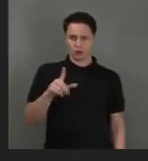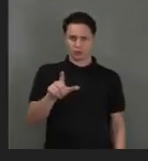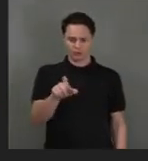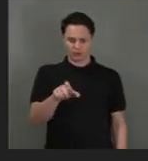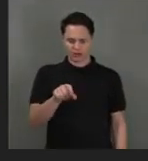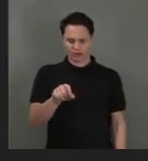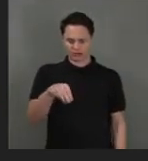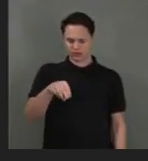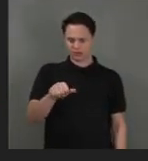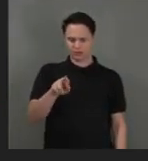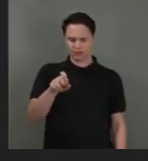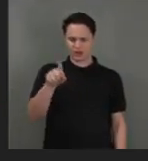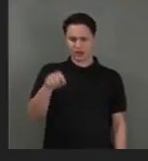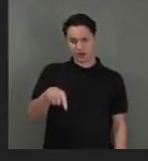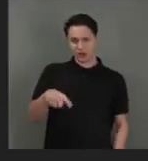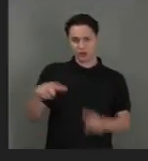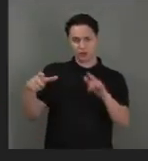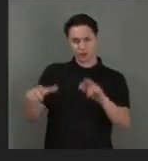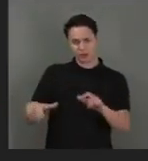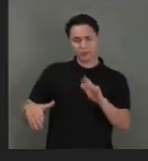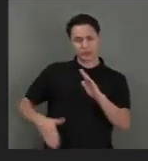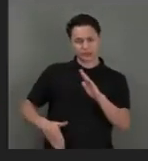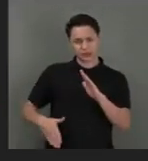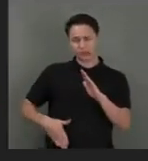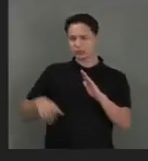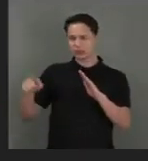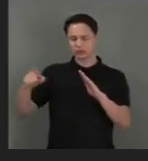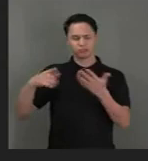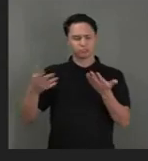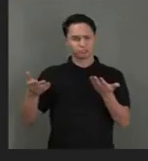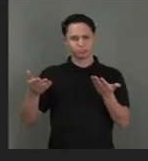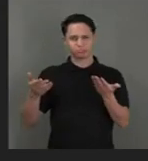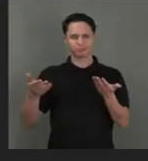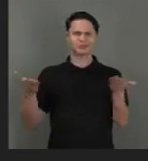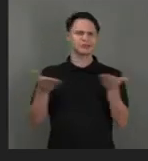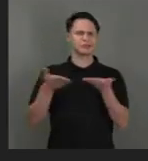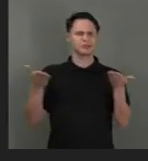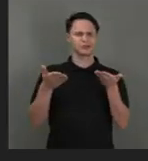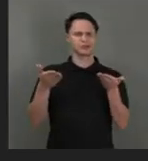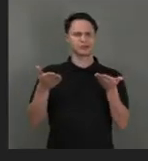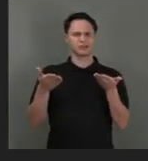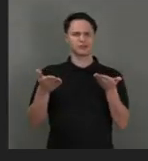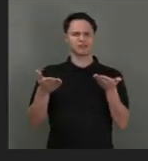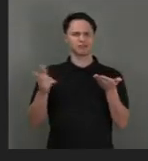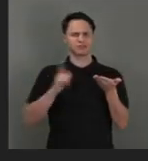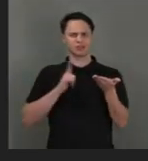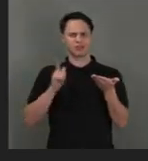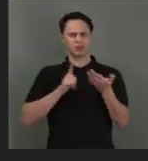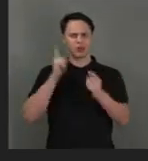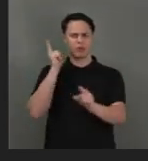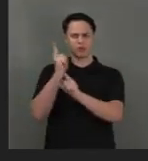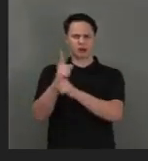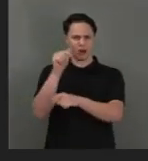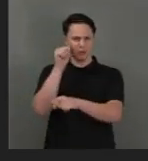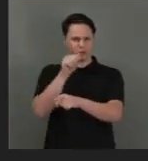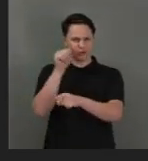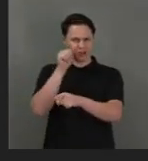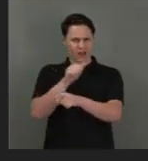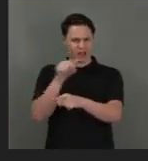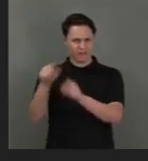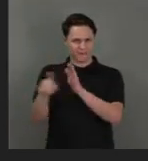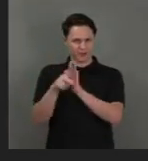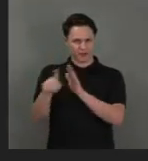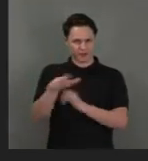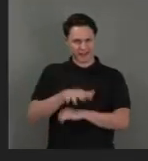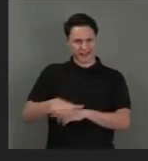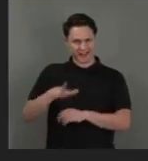uma blindagem completa na CPMI, e agora esse encontro com a dama do crime. Então, é um histórico muito